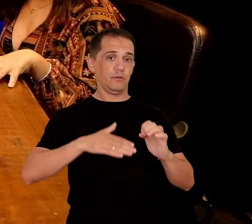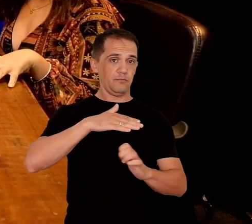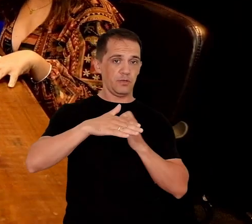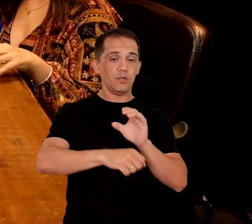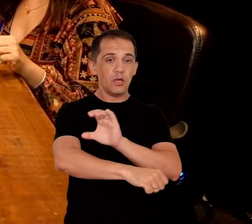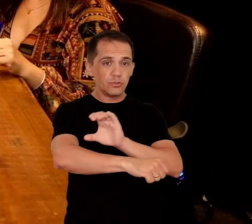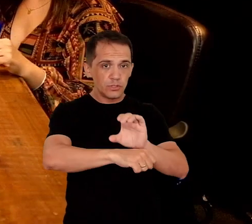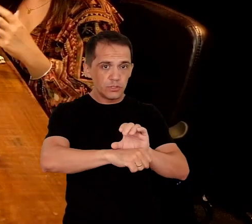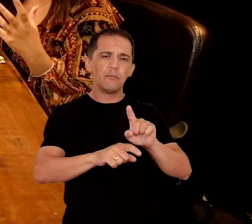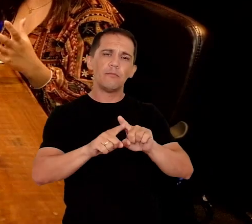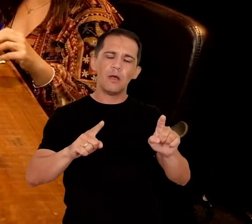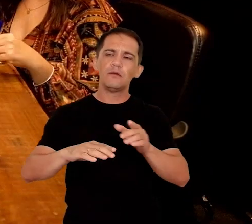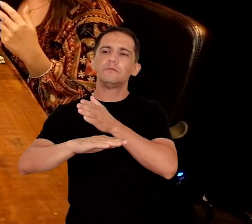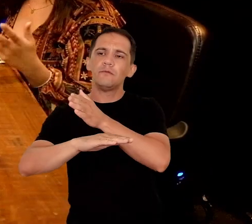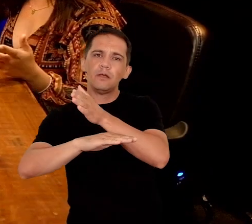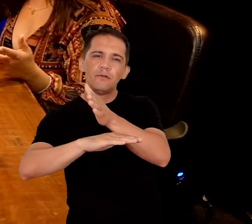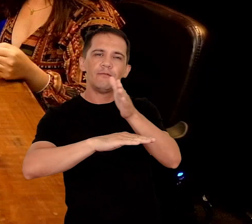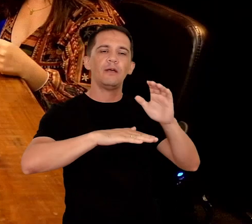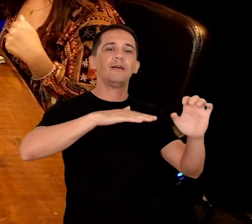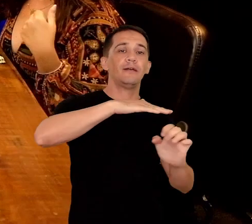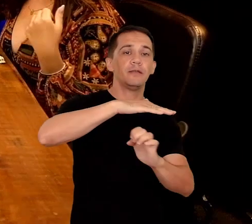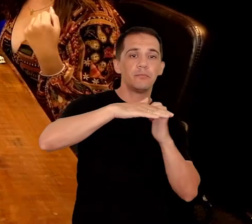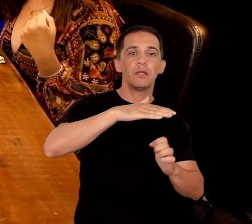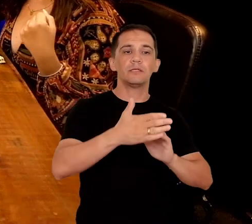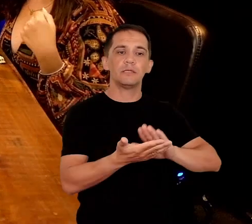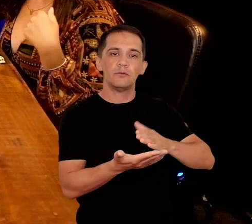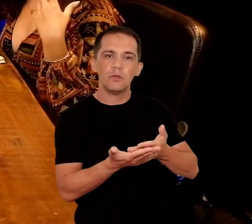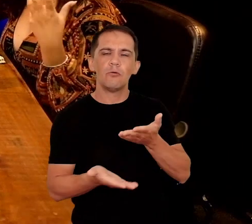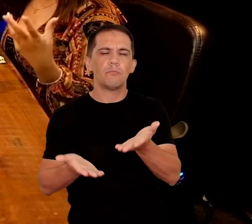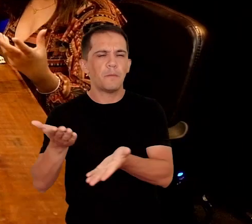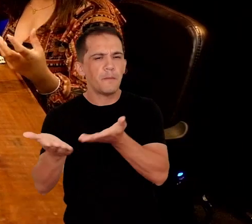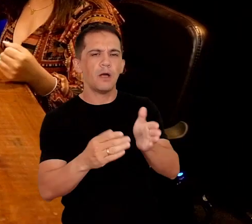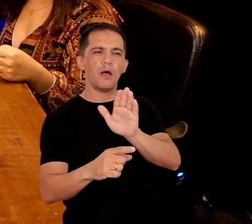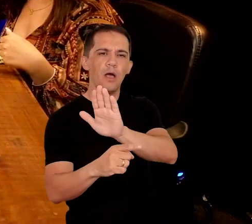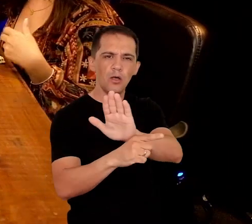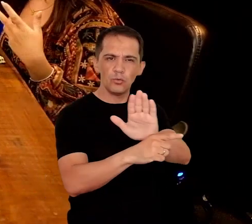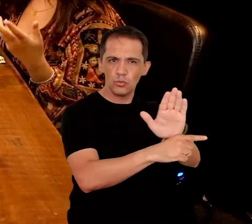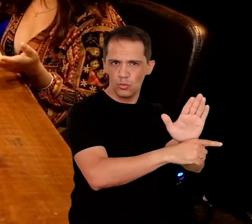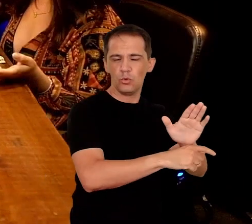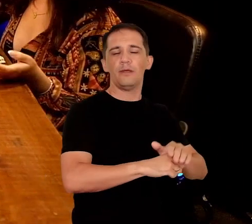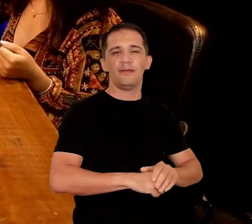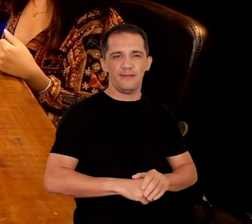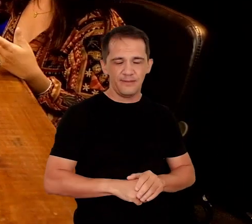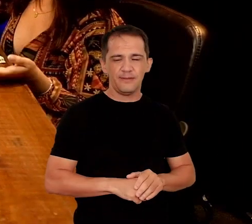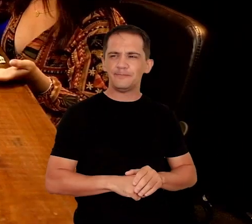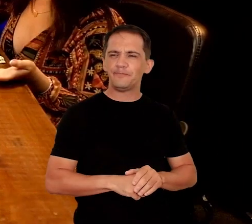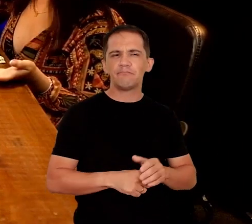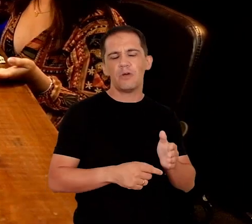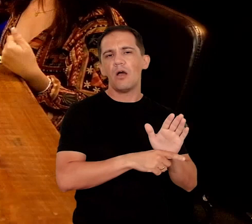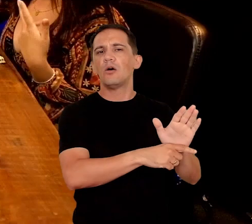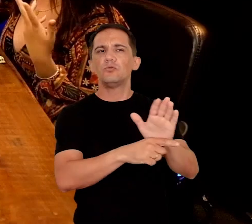aqui em Cachoeirinha e eles fazem esse trabalho nas empresas, né? Fazendo essa tradução, né? Também auxiliando